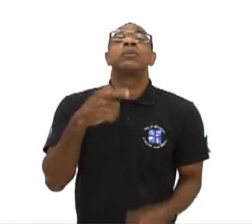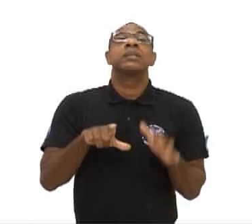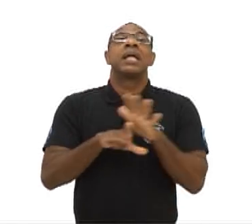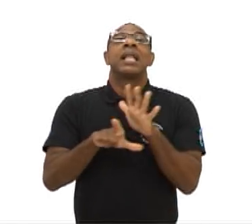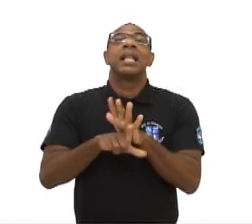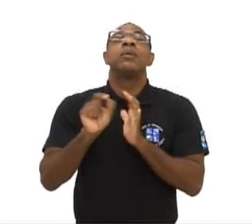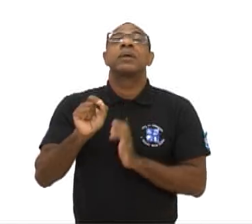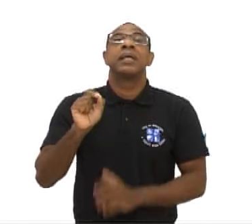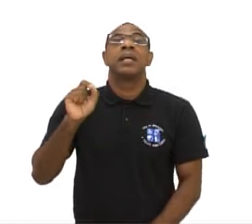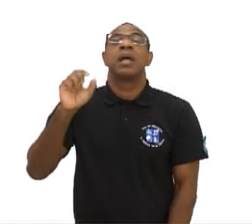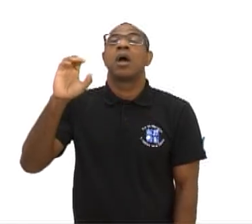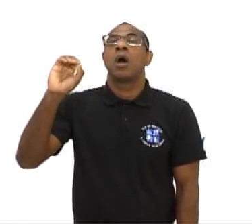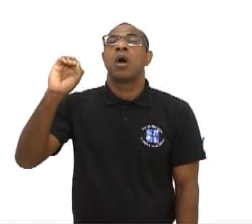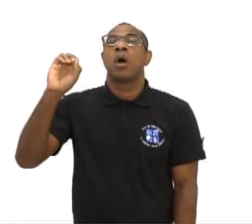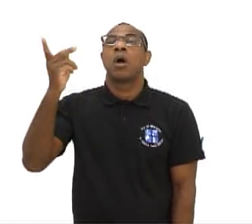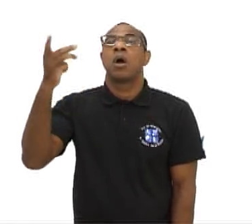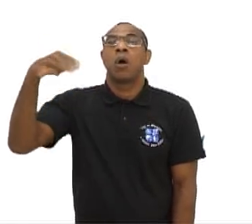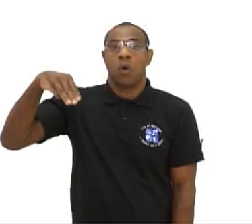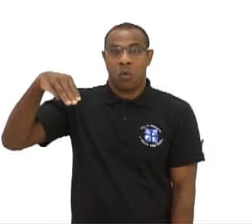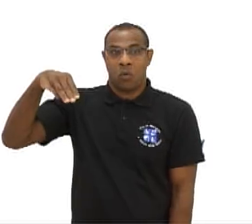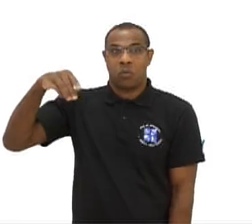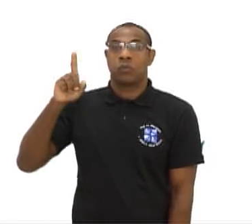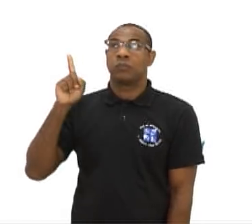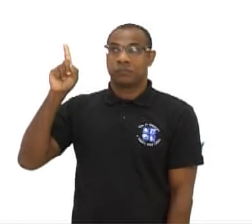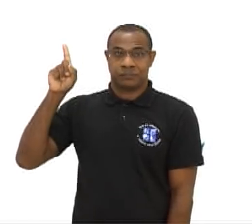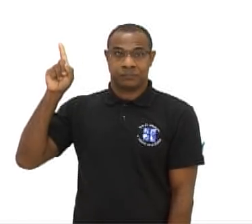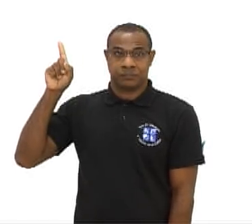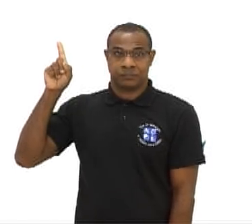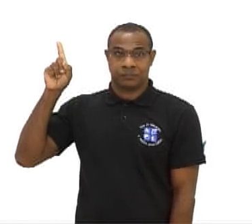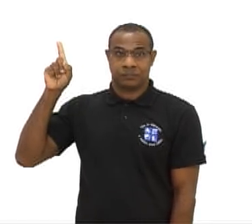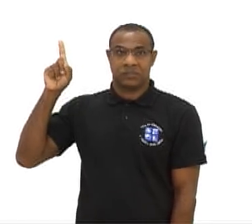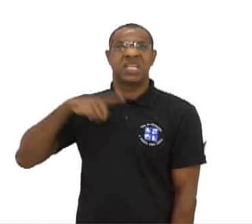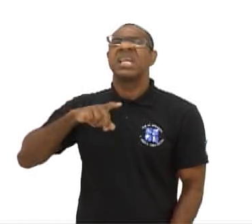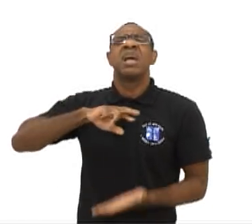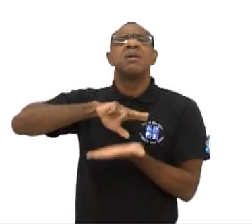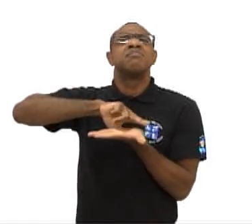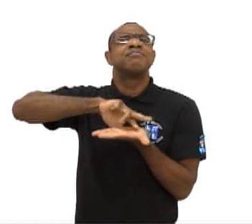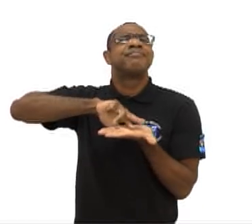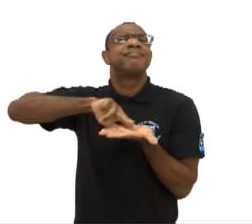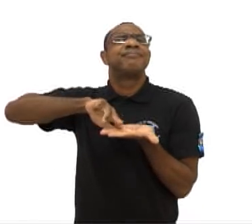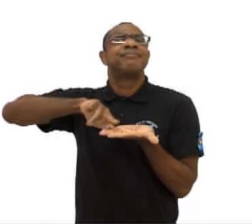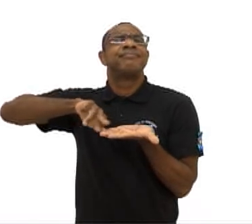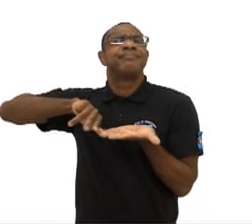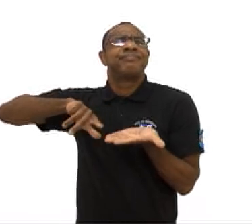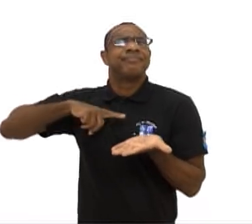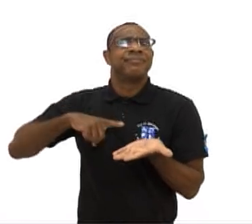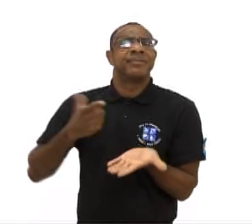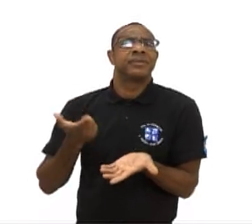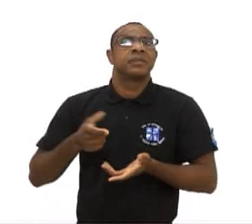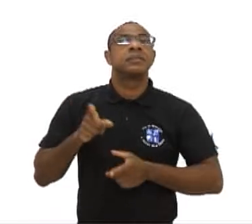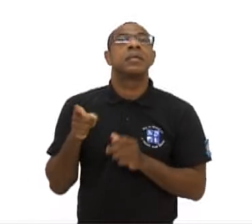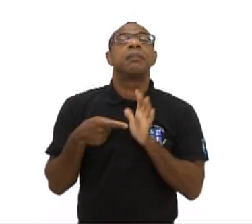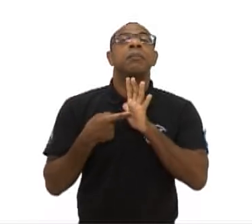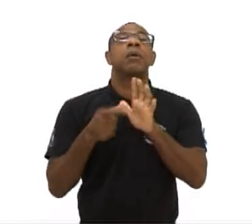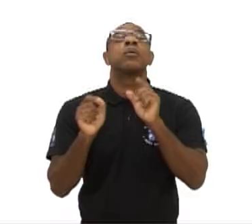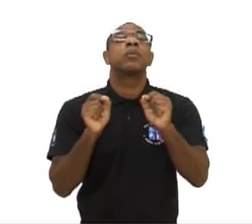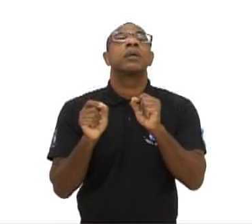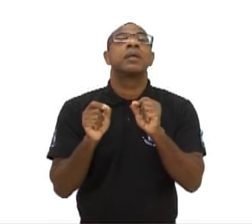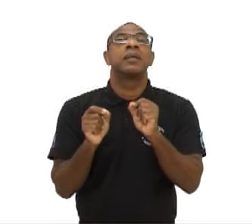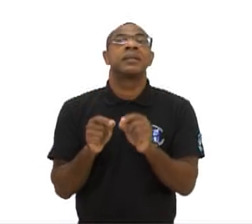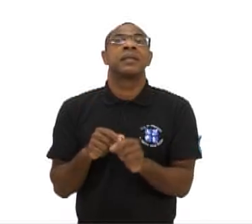de Ohm. E daí aparecem outros elementos, como eu já disse para vocês. Aparece aqui